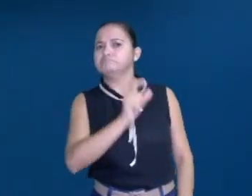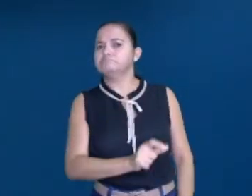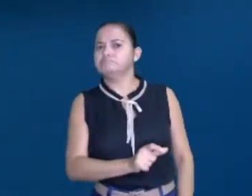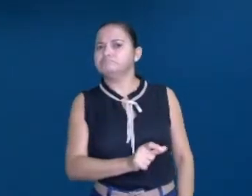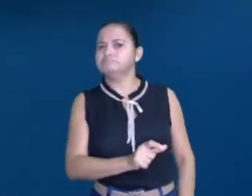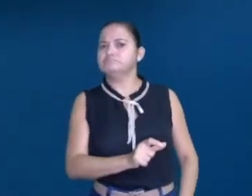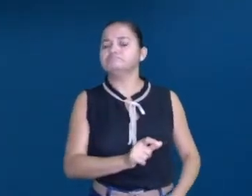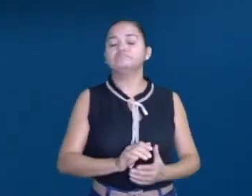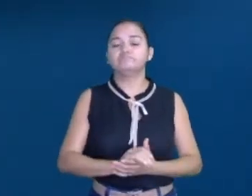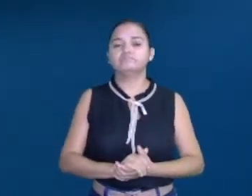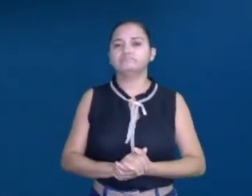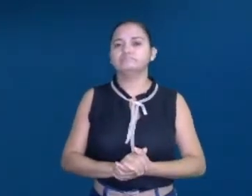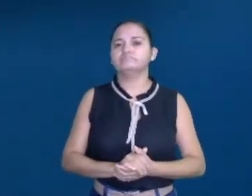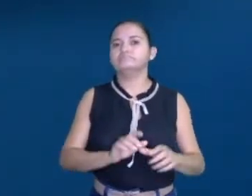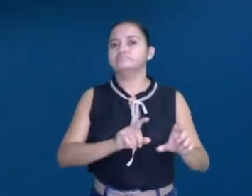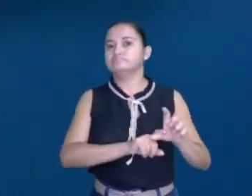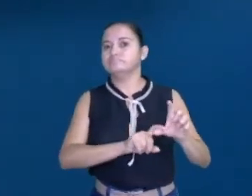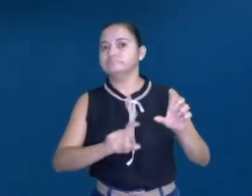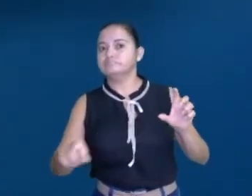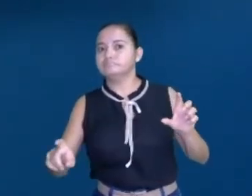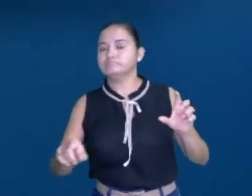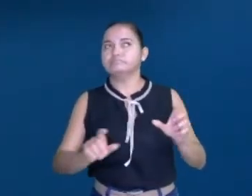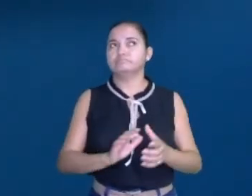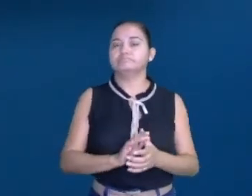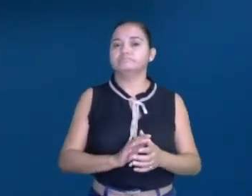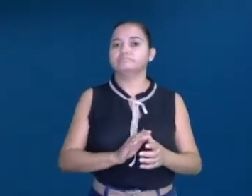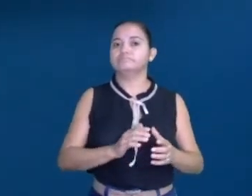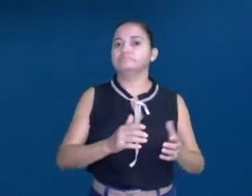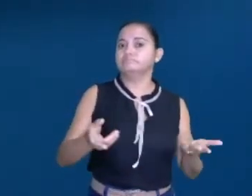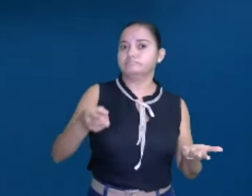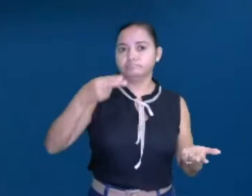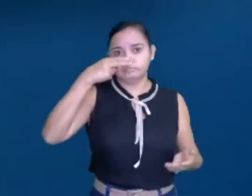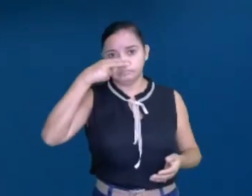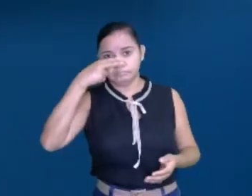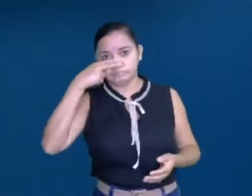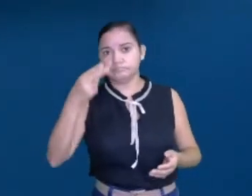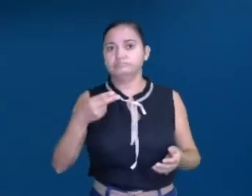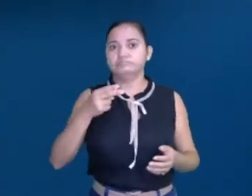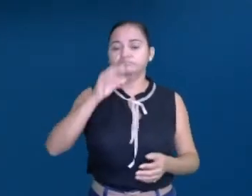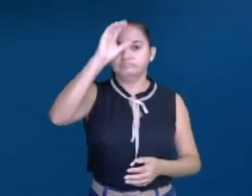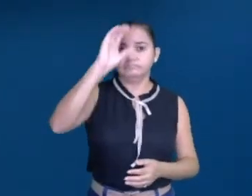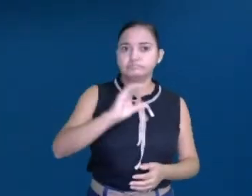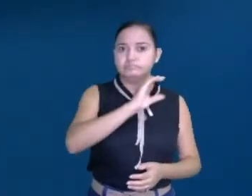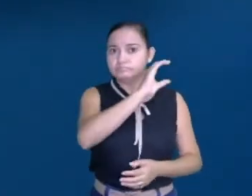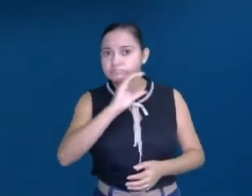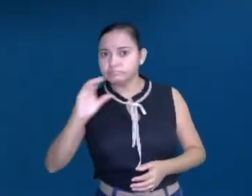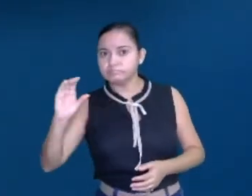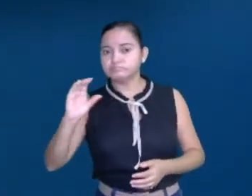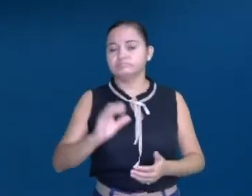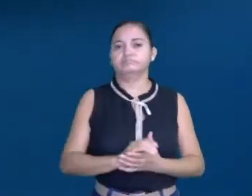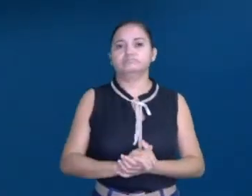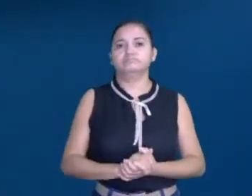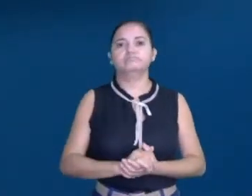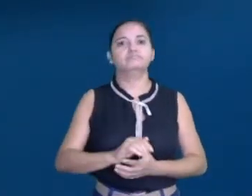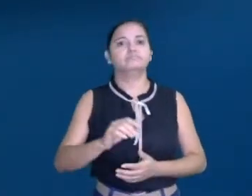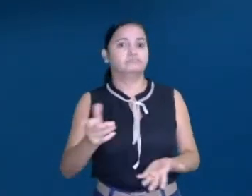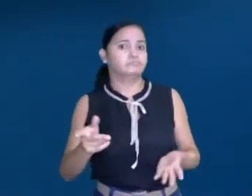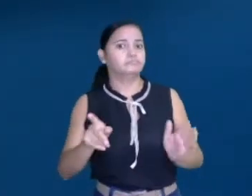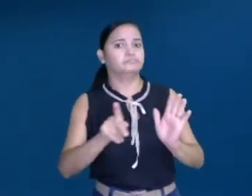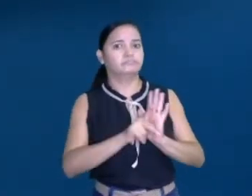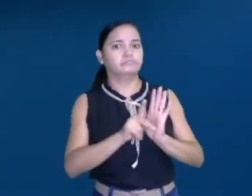da ramificação, protestante ou católicos, mas somos pertencentes a um grupo que tem